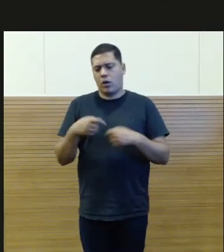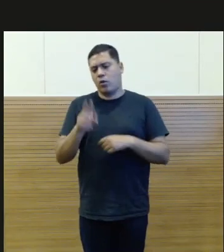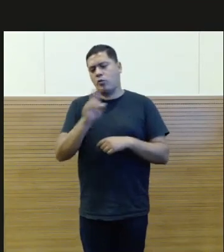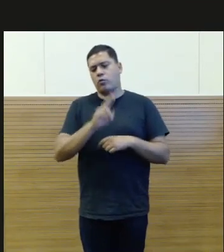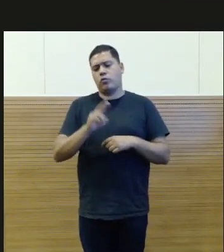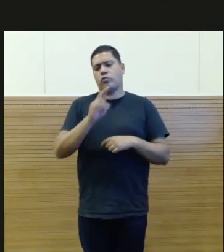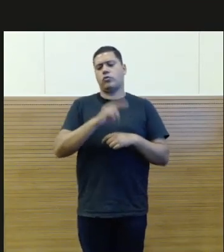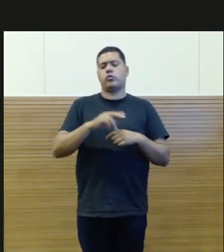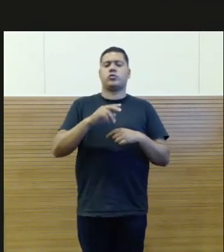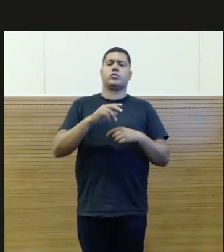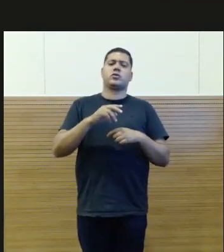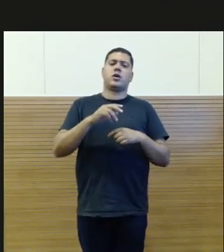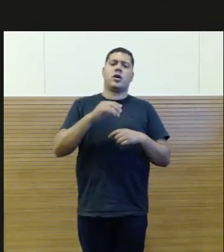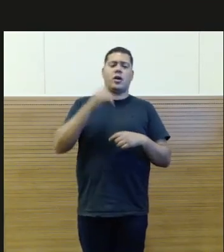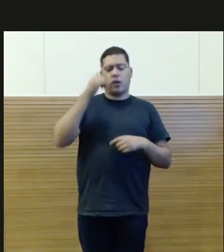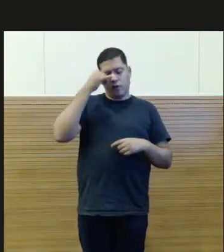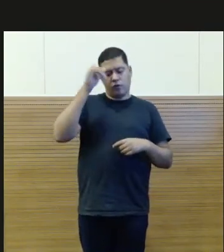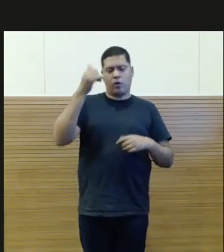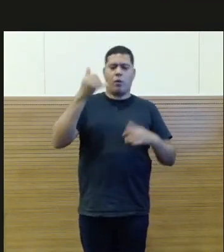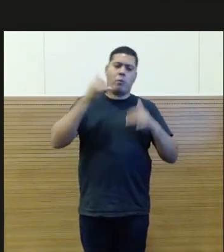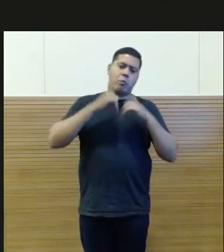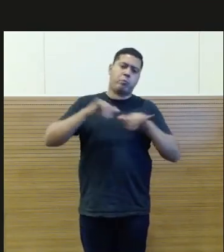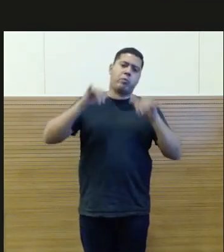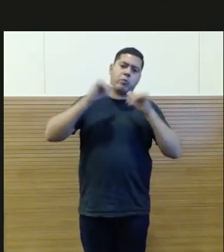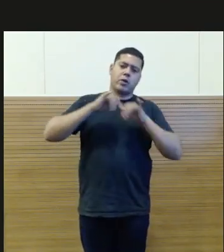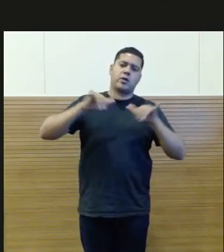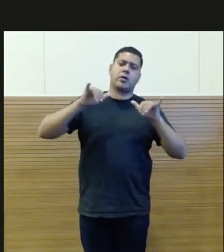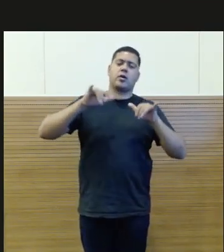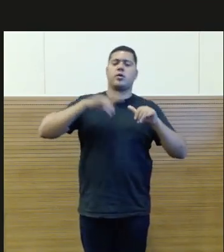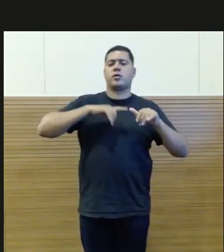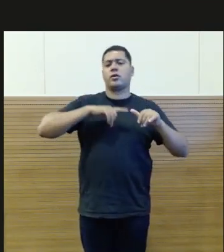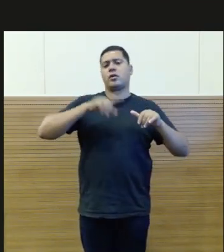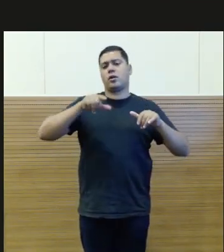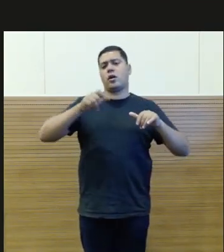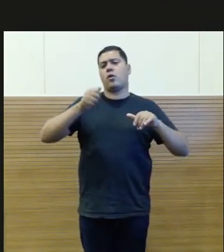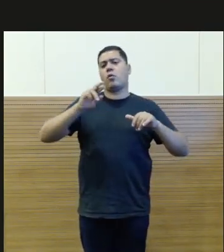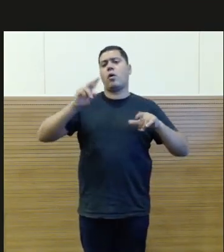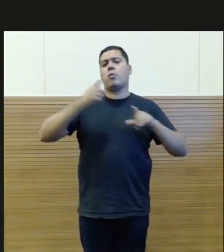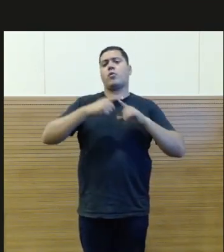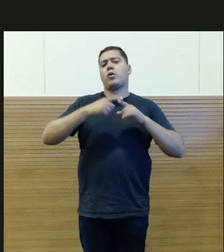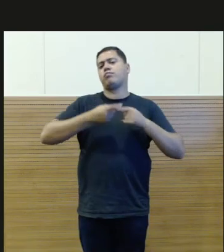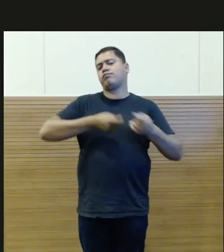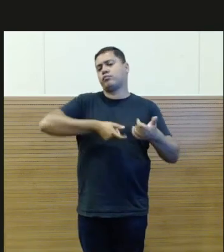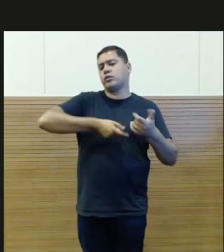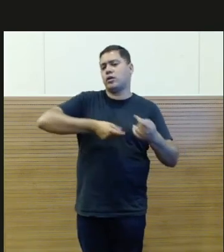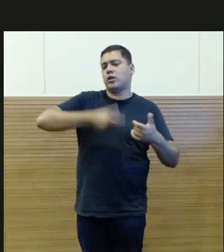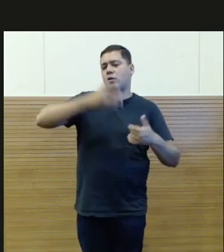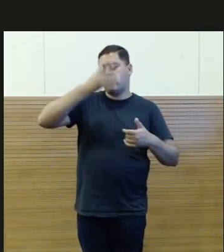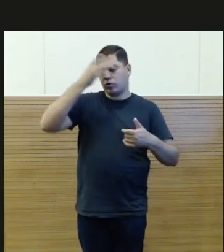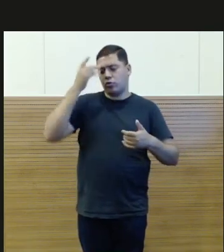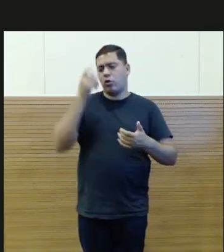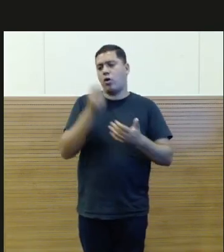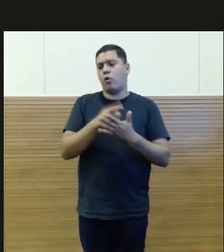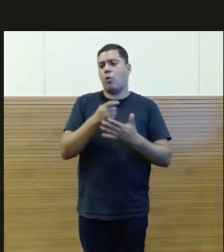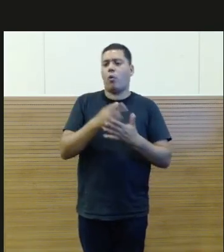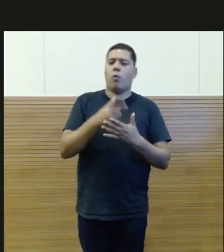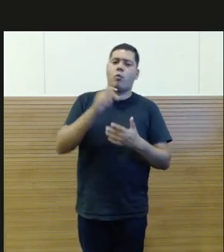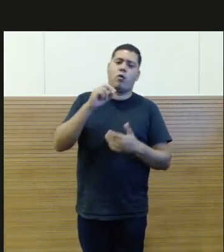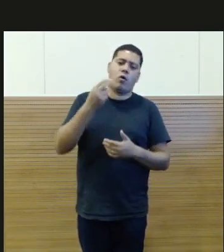impedir muitas das publicidades que estão aí no ar, porque enganam o consumidor ou porque, de alguma forma,